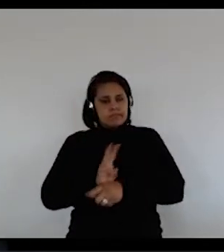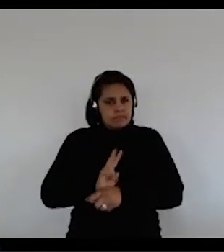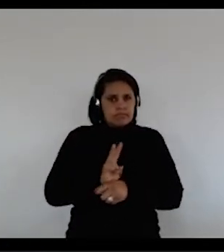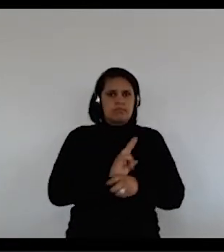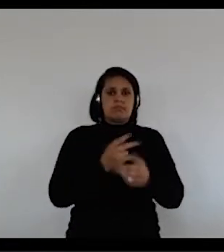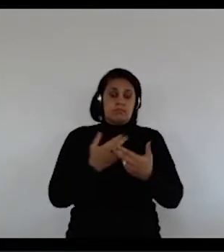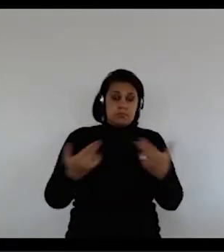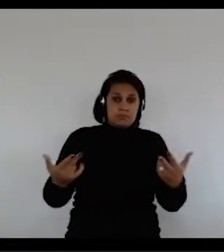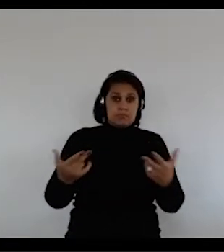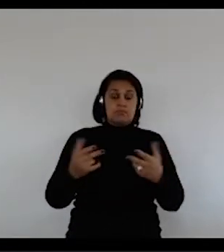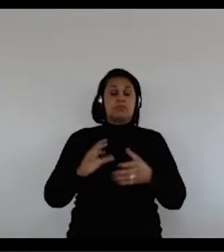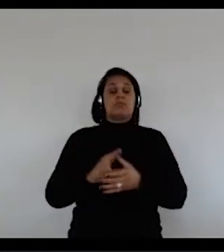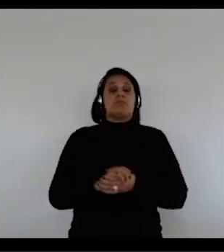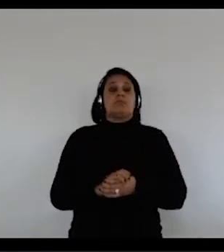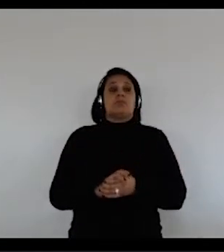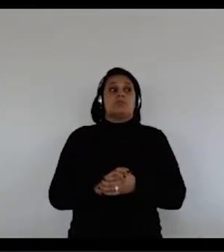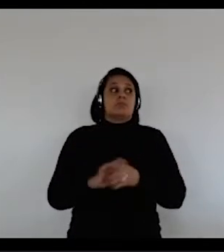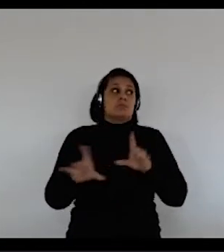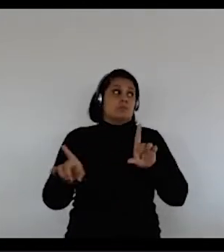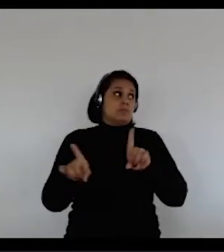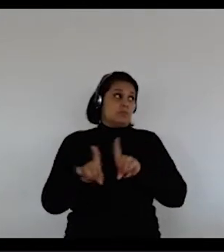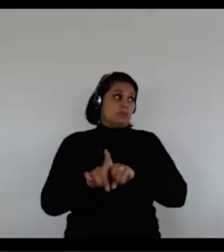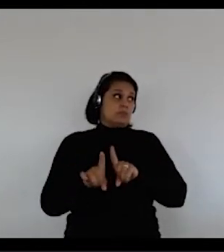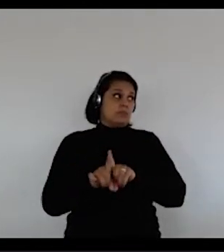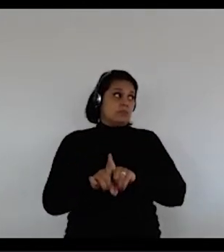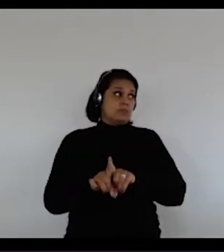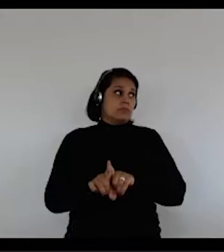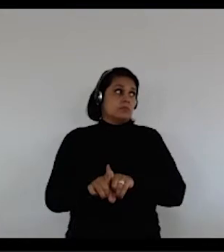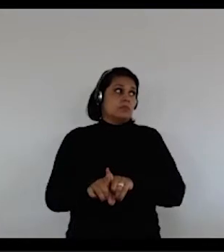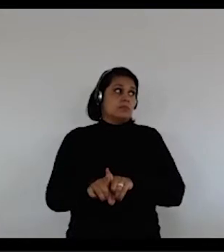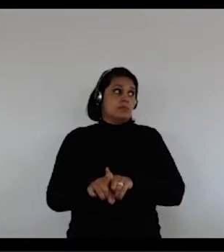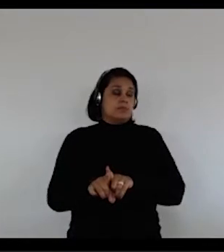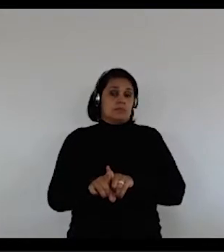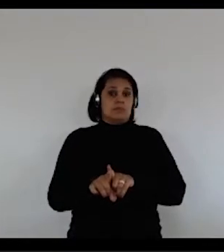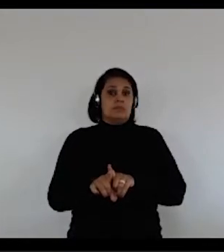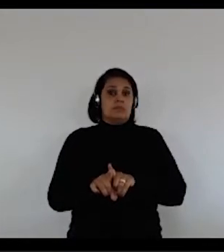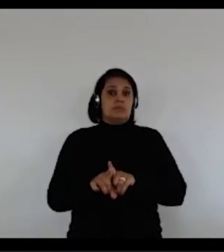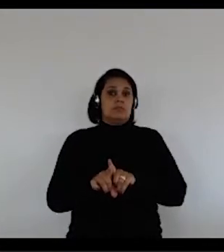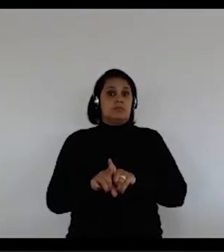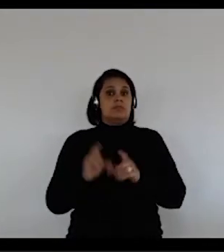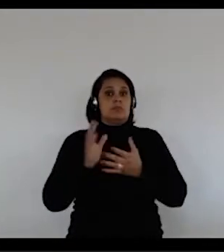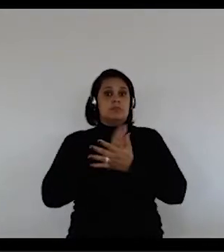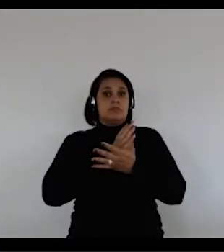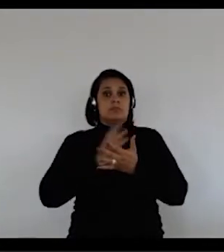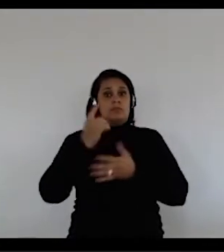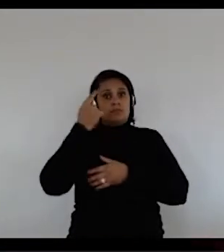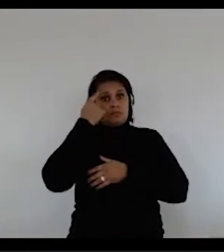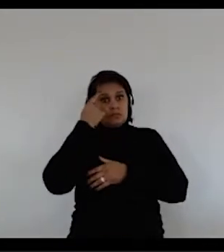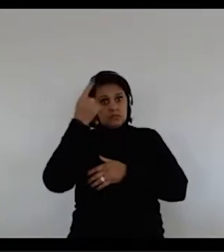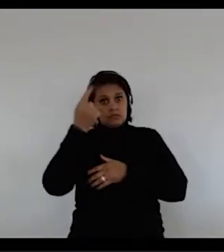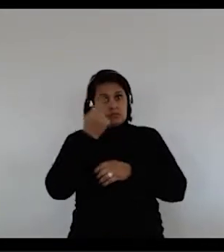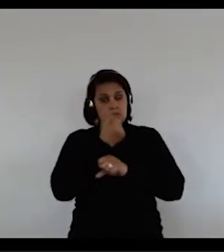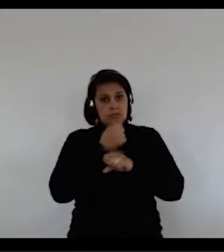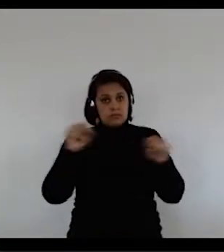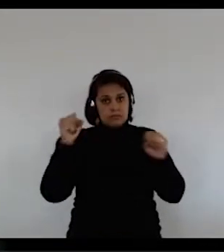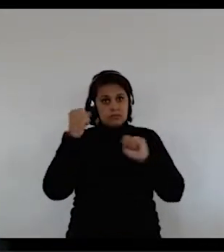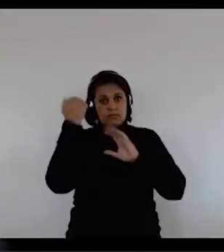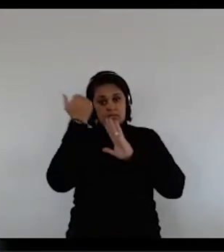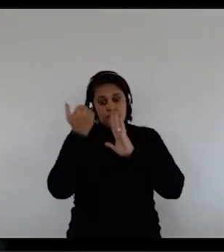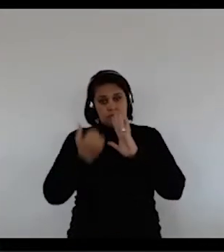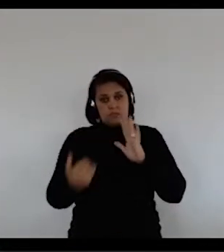etc. E, finalmente, muitos das ideias, dos grandes planos concretos